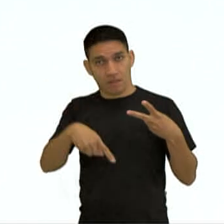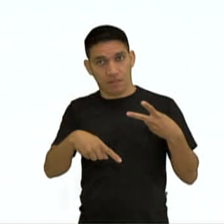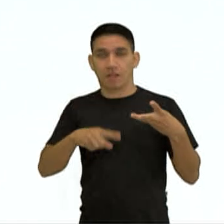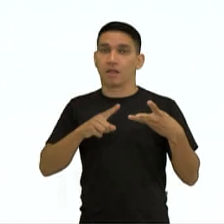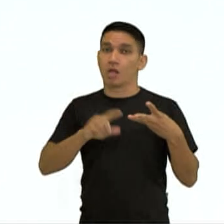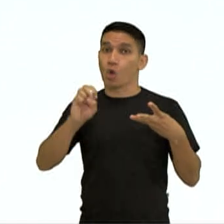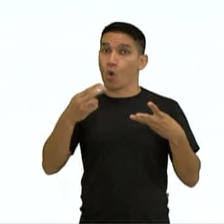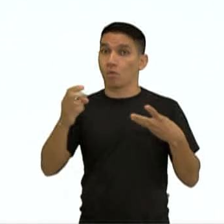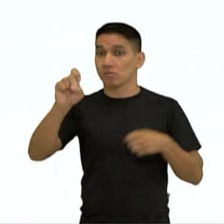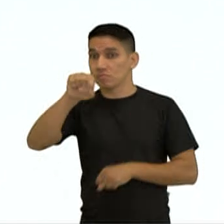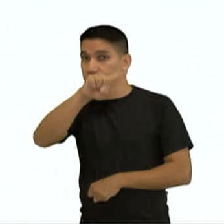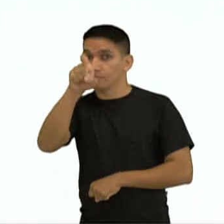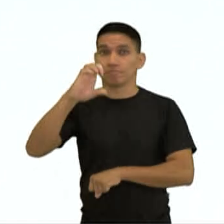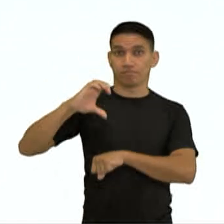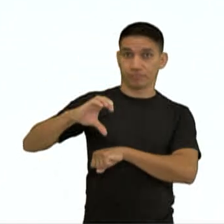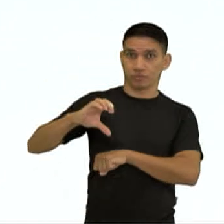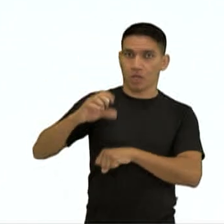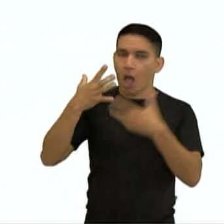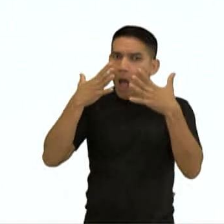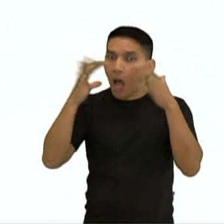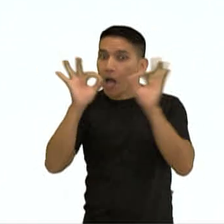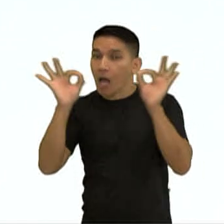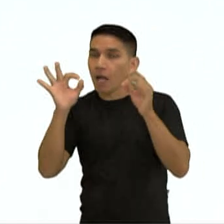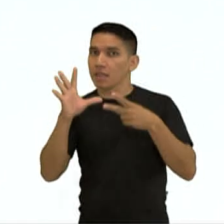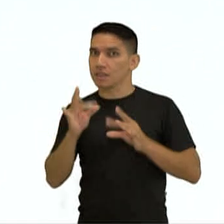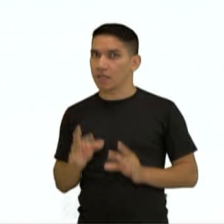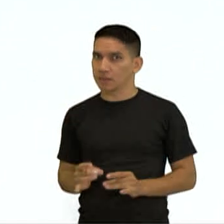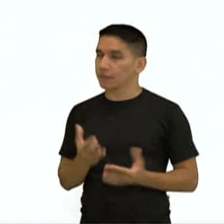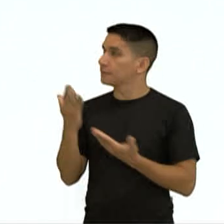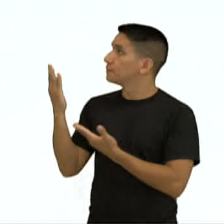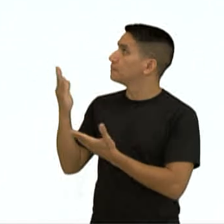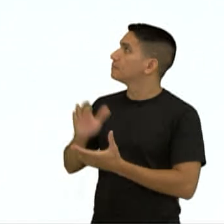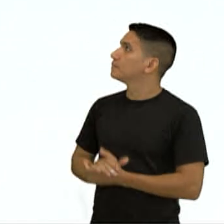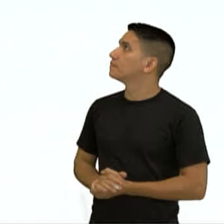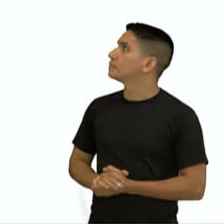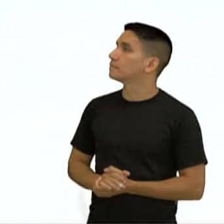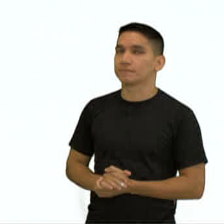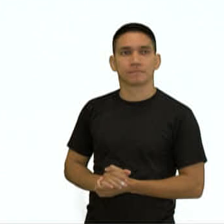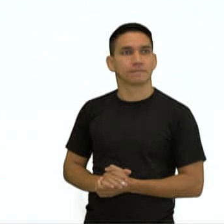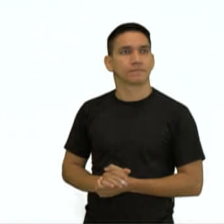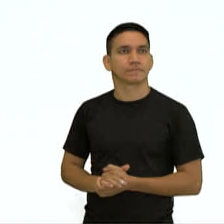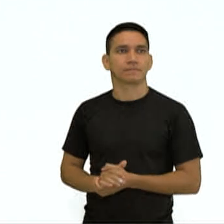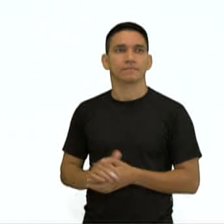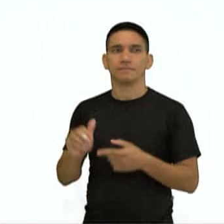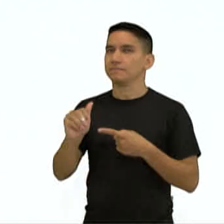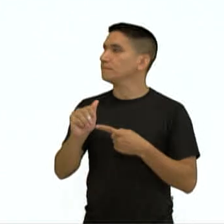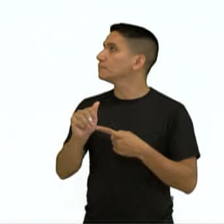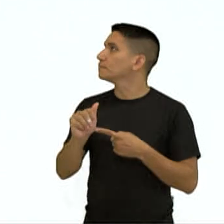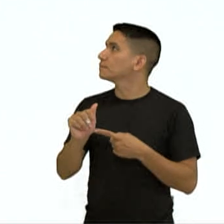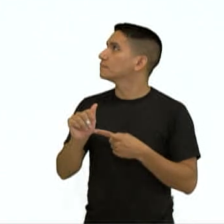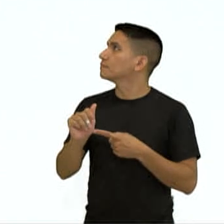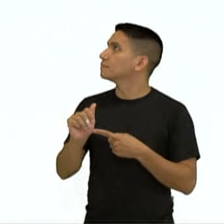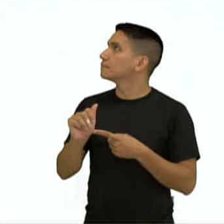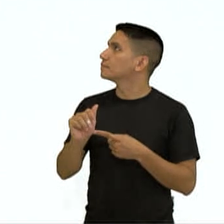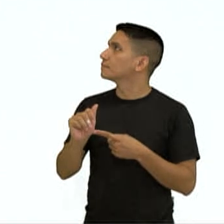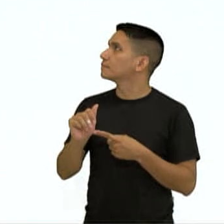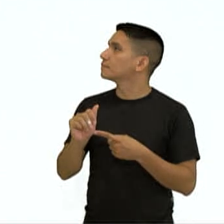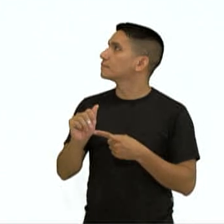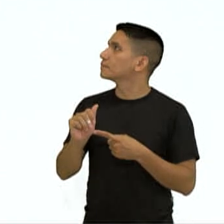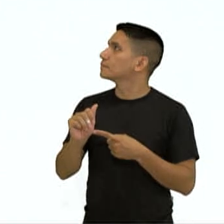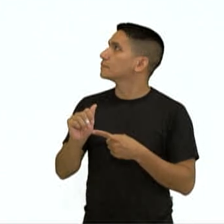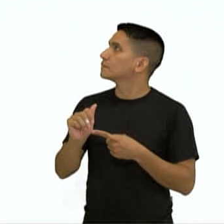interrogativa. Observem, atenham-se a esses pequenos detalhes. Motivated primarily by the